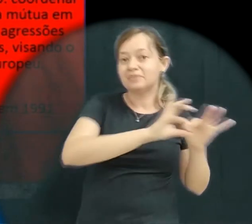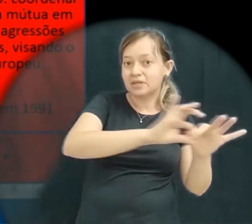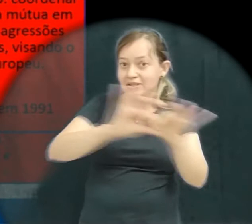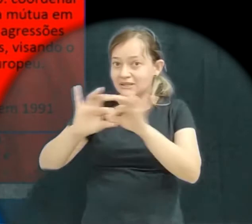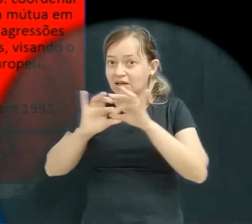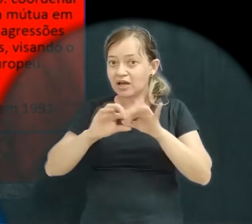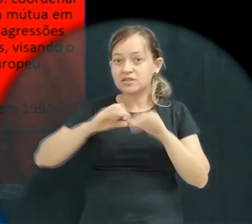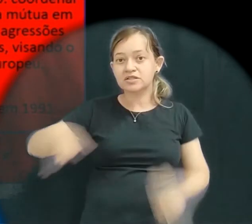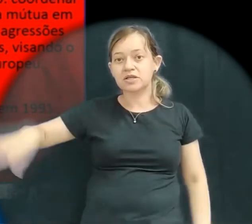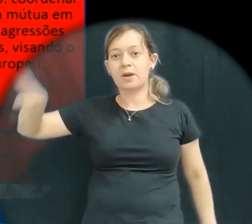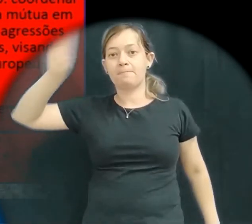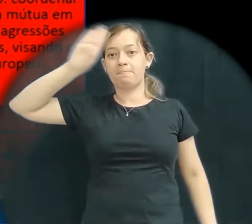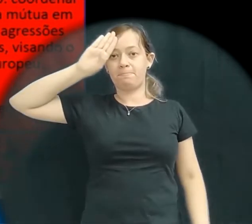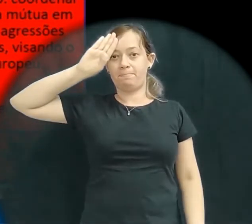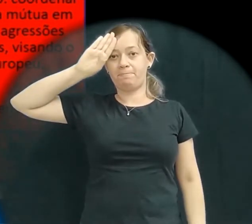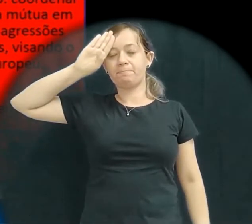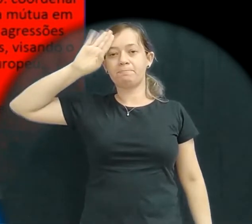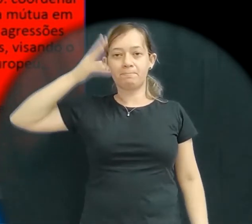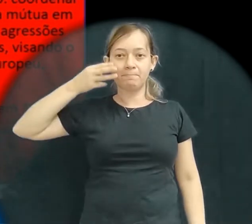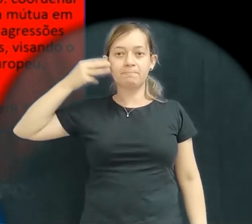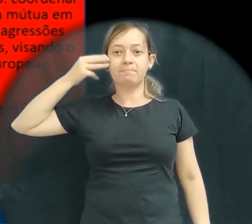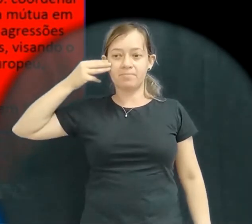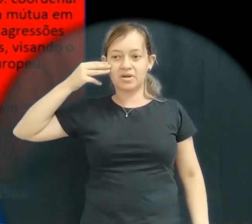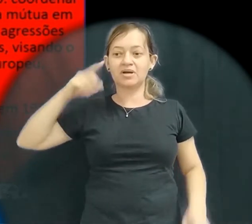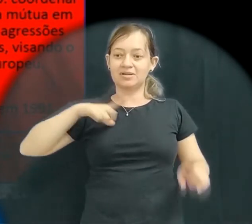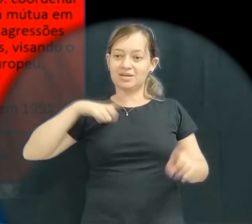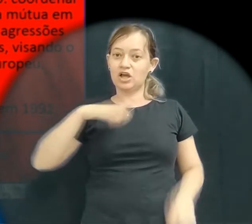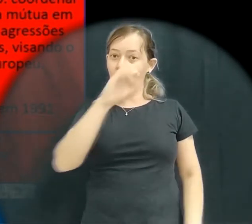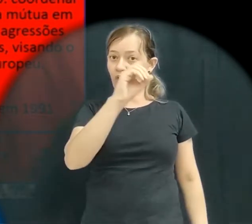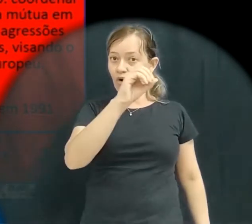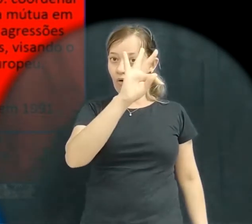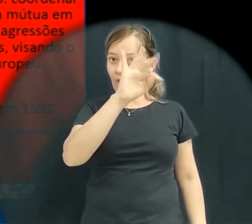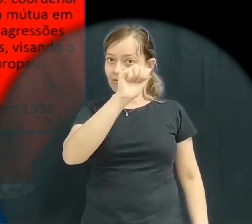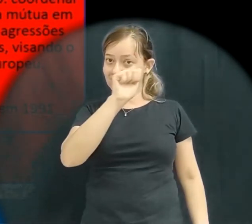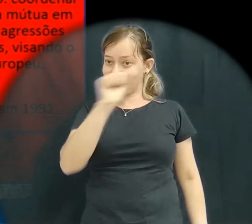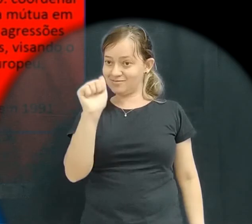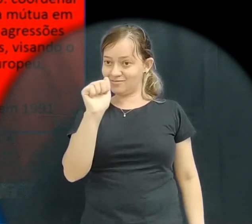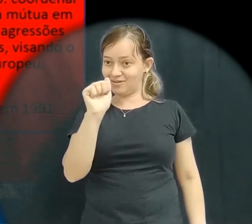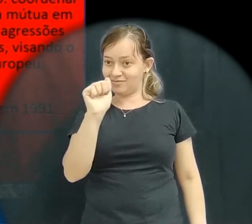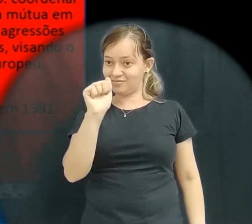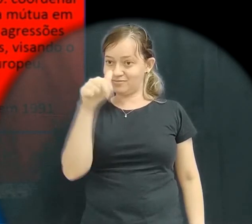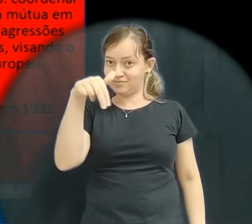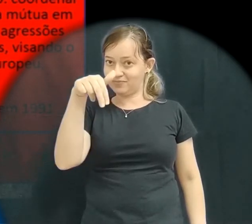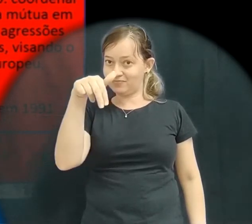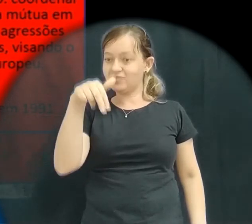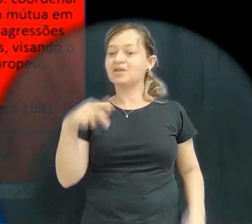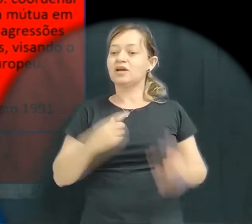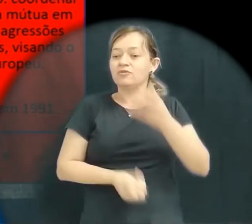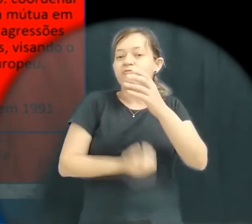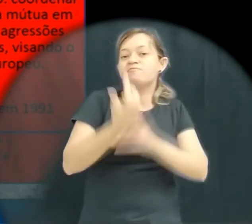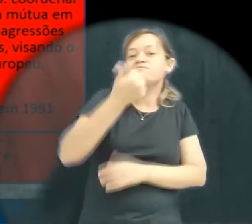alianças militares. Do lado dos Estados Unidos formou-se a OTAN, a Organização do Tratado do Atlântico Norte, que foi